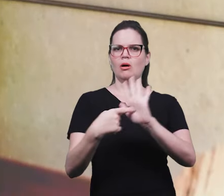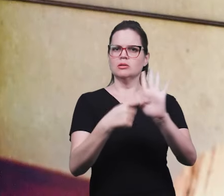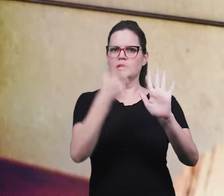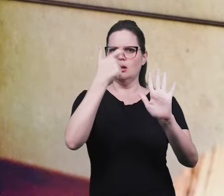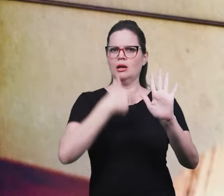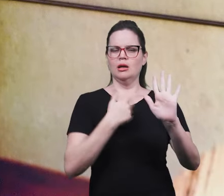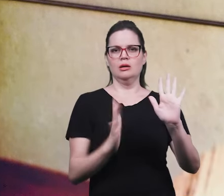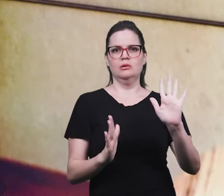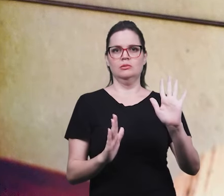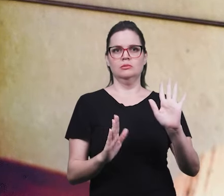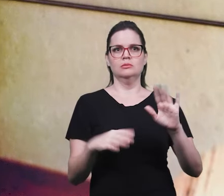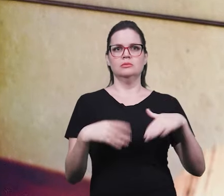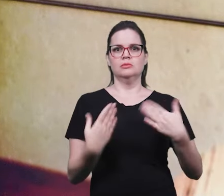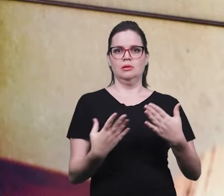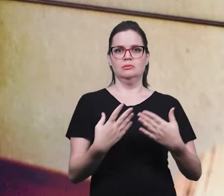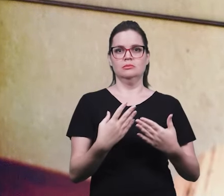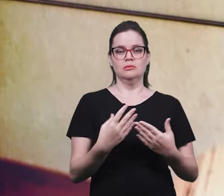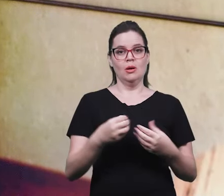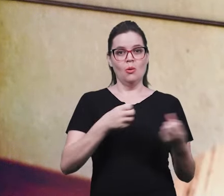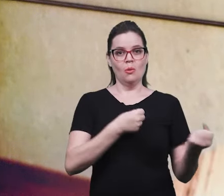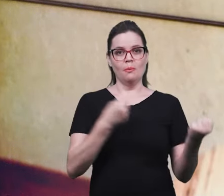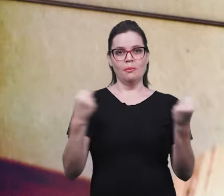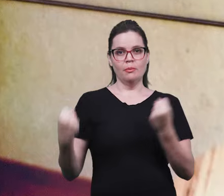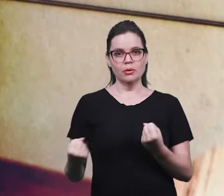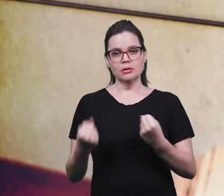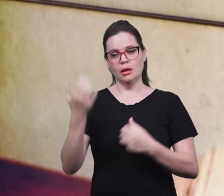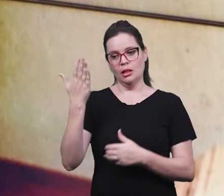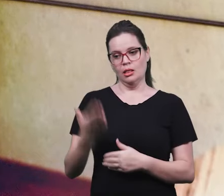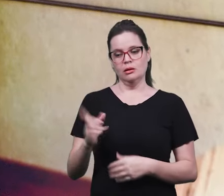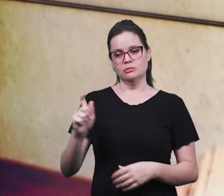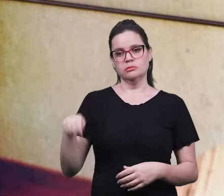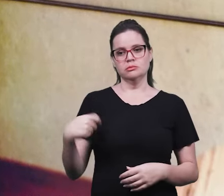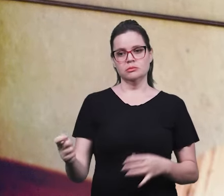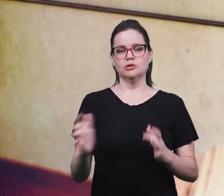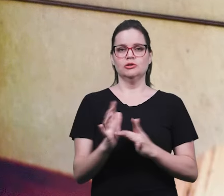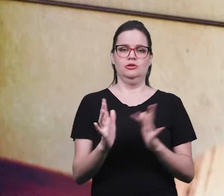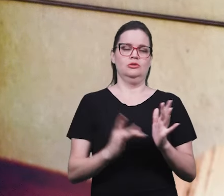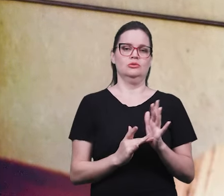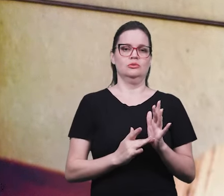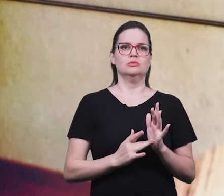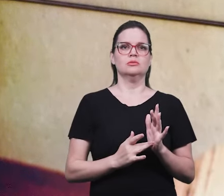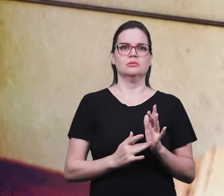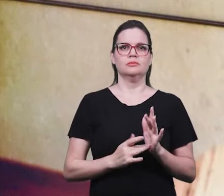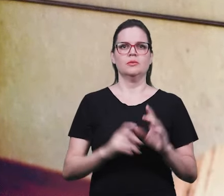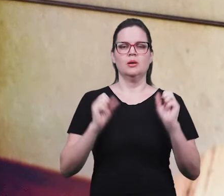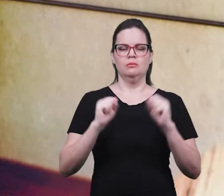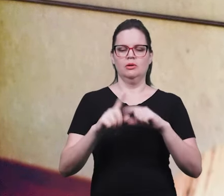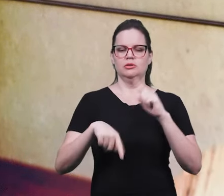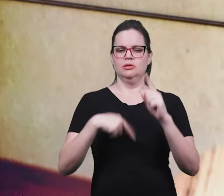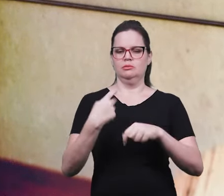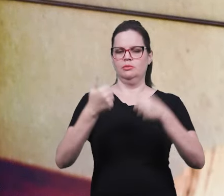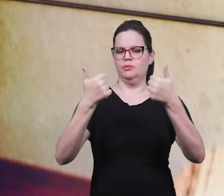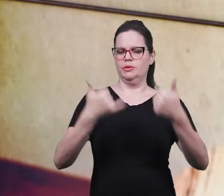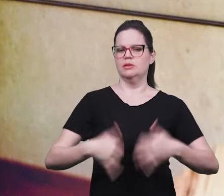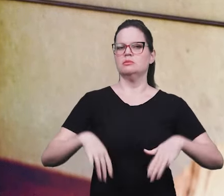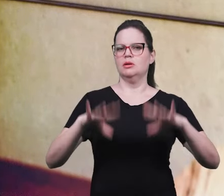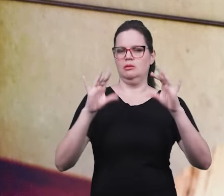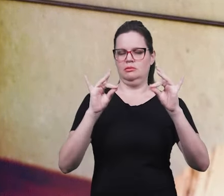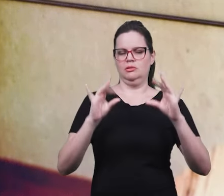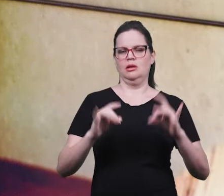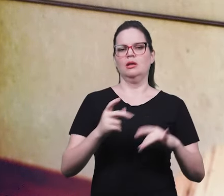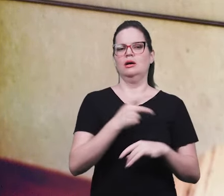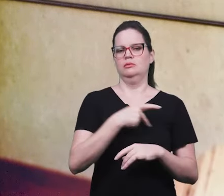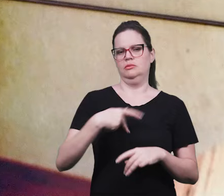poder está no Verbo divino, que é Jesus. Esse poder que Jesus mostrando aqui, que nós podemos mostrar com mais detalhe, o pastor Gilson, o Fábio vão mostrar